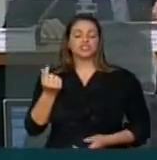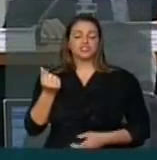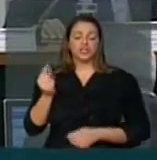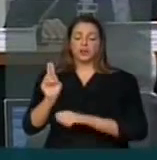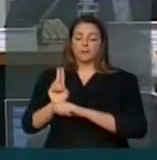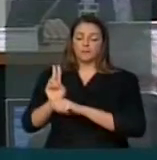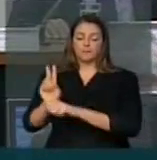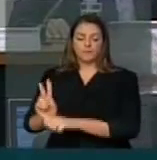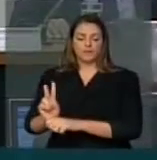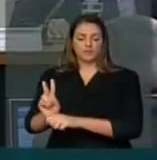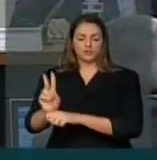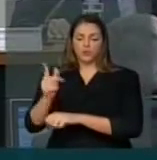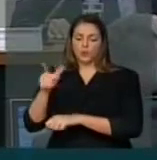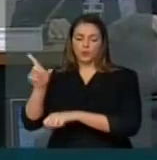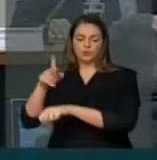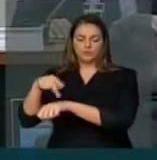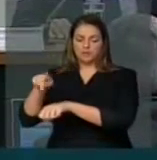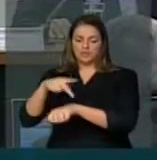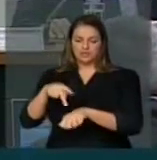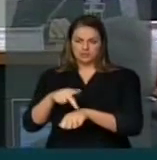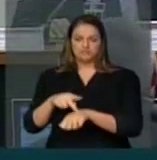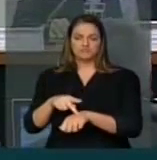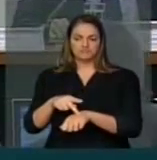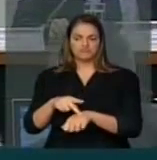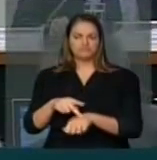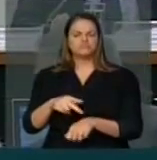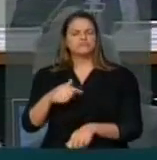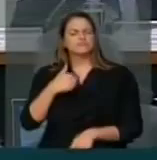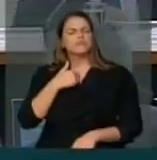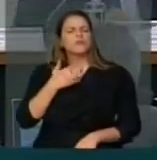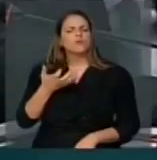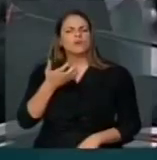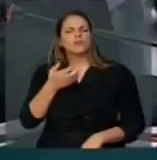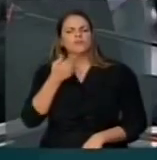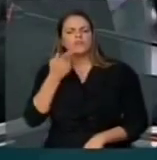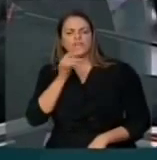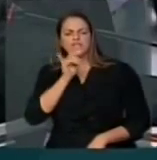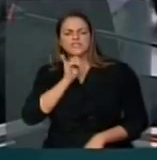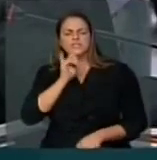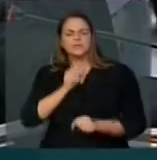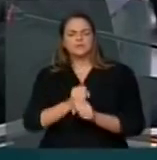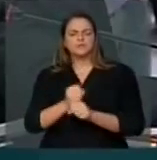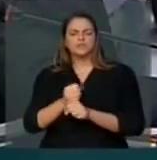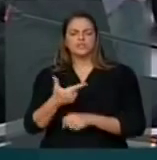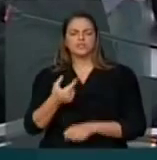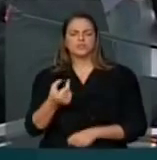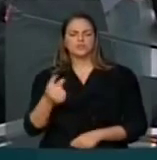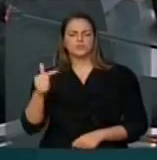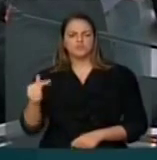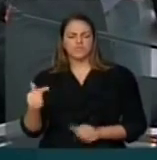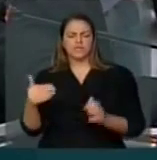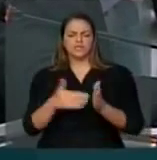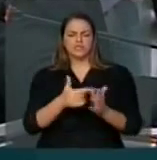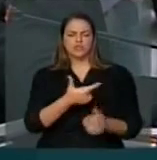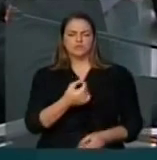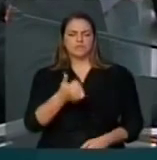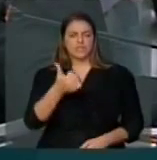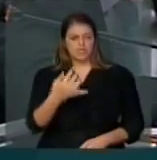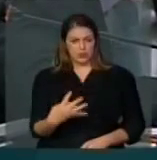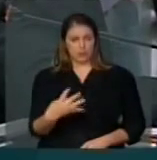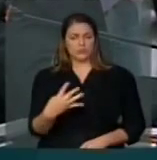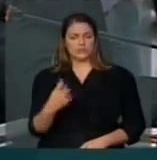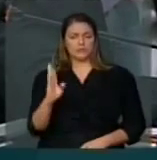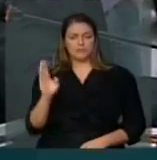realizados a outros países. Nesse sentido, eu gostaria de destacar que de 2007 a 2014, os desembolsos do